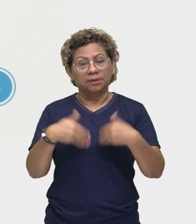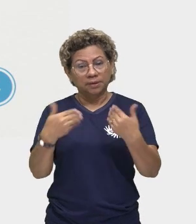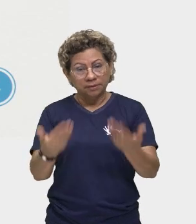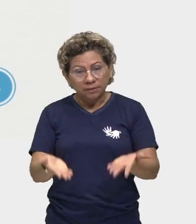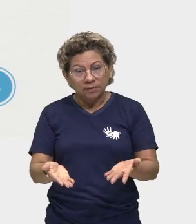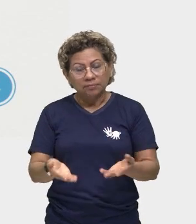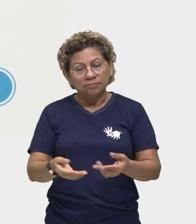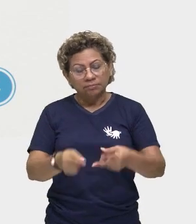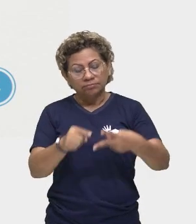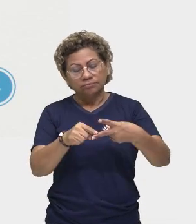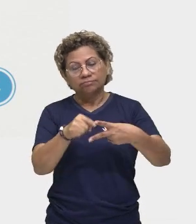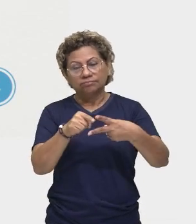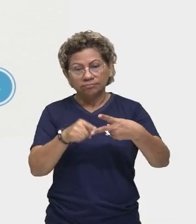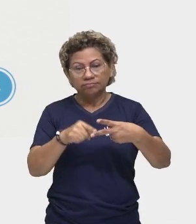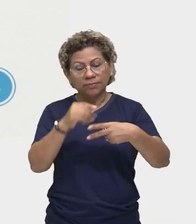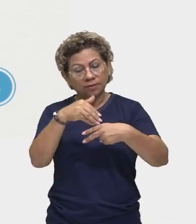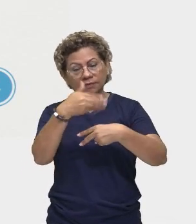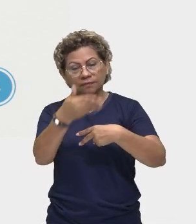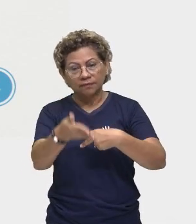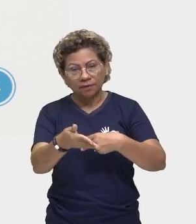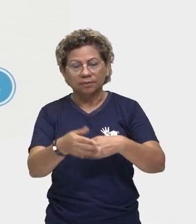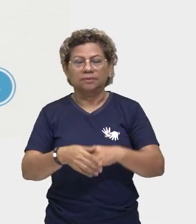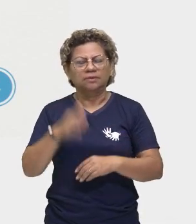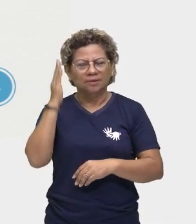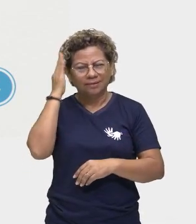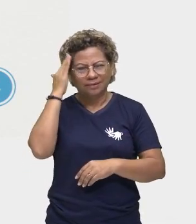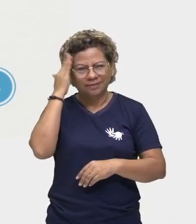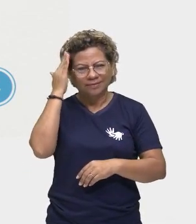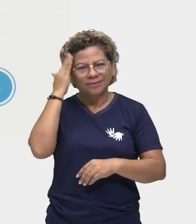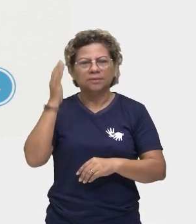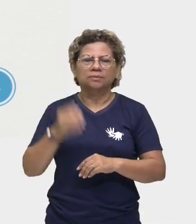é a região formada, né,